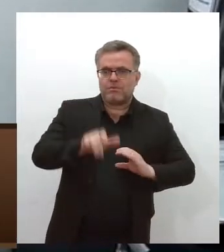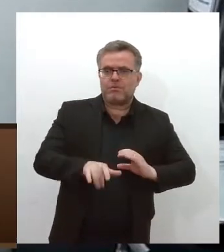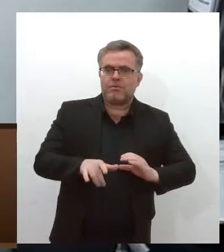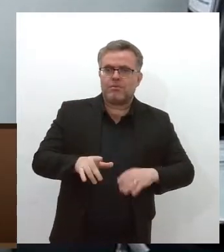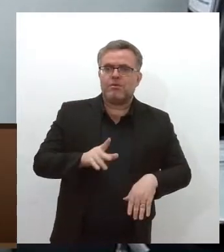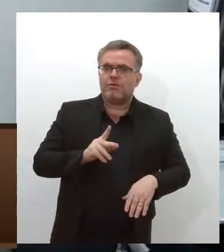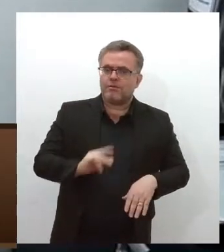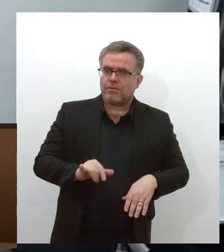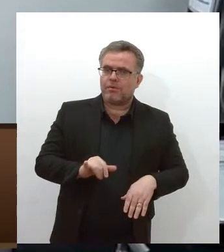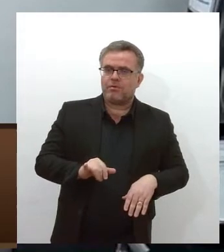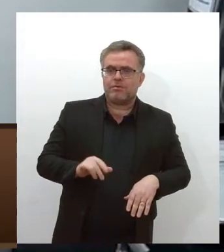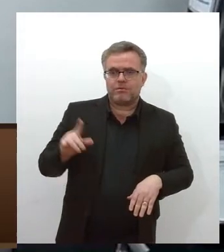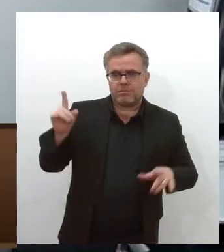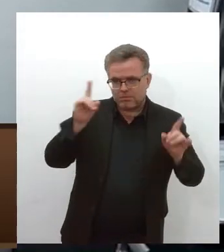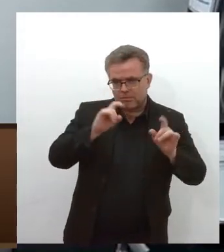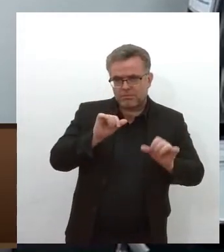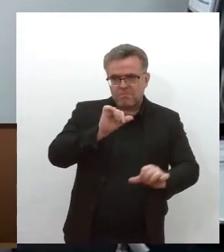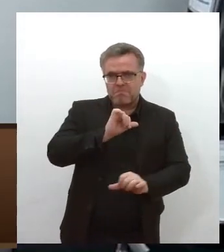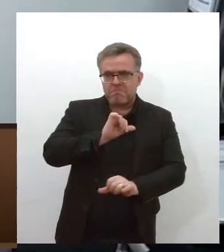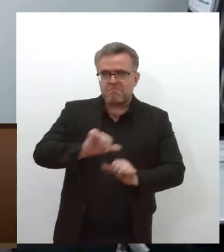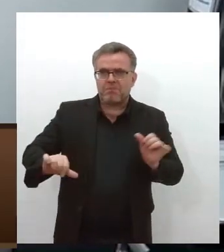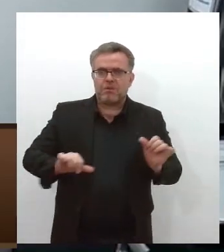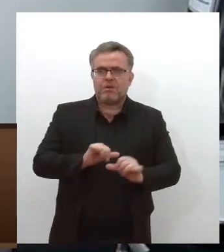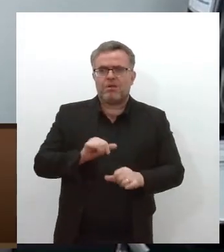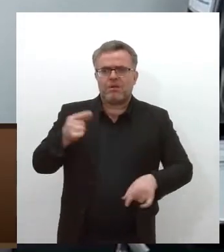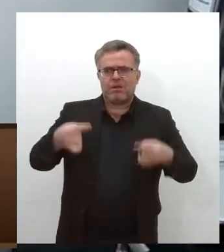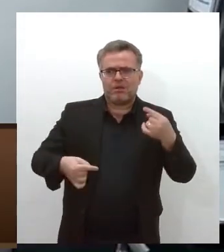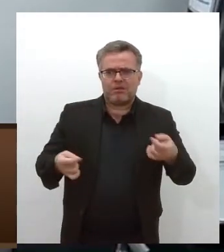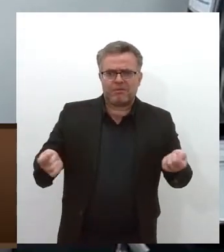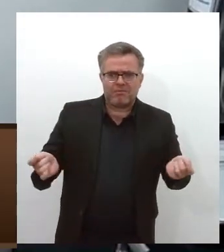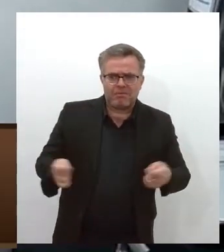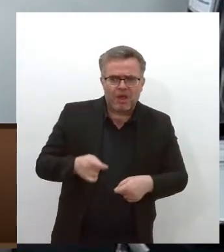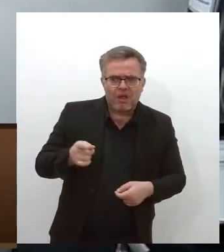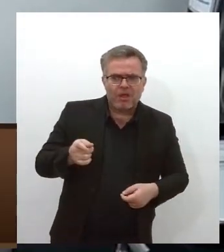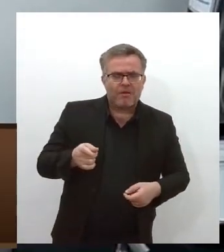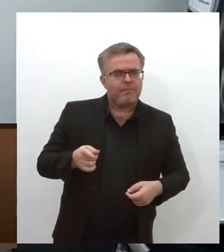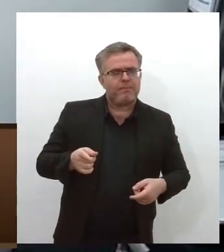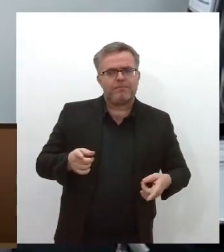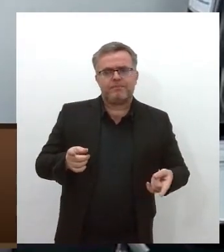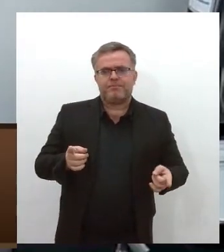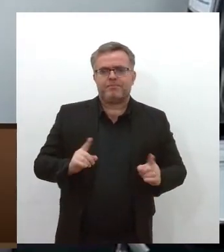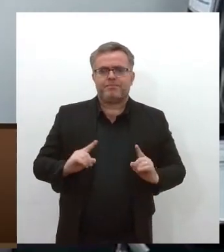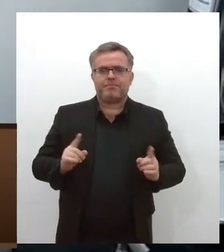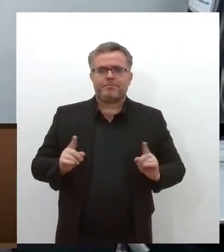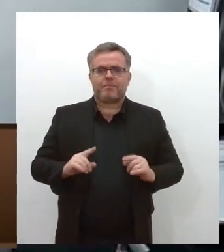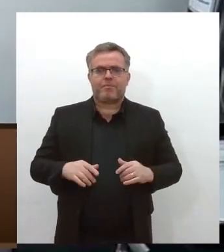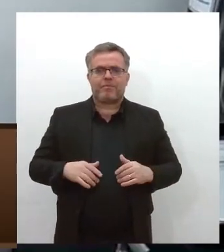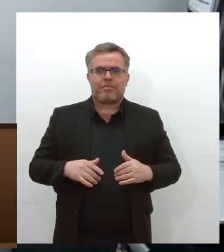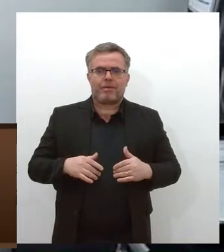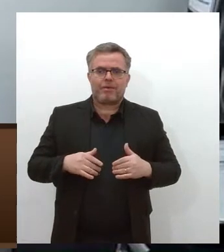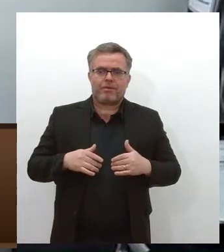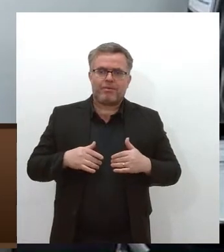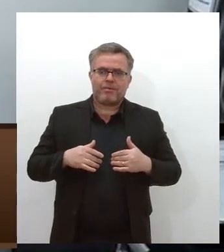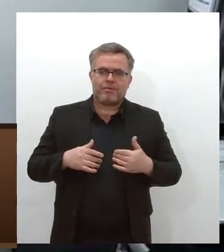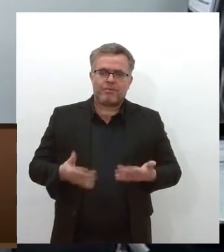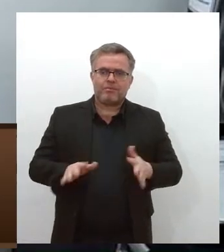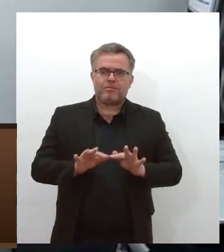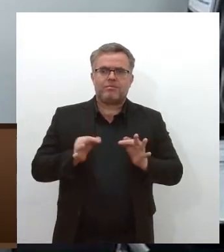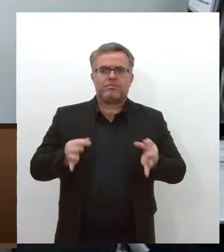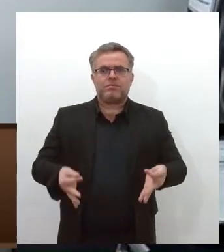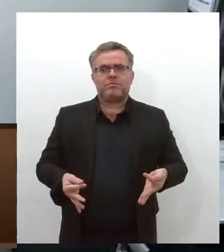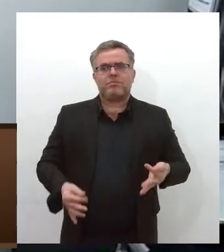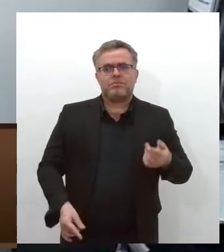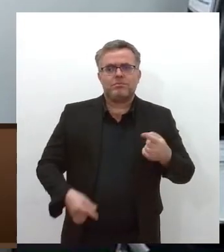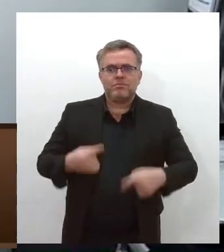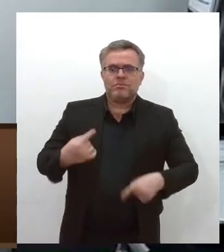difícil que um simples debate, ele venha, simples não no sentido negativo, mas simples que seja o debate, vamos dizer, em